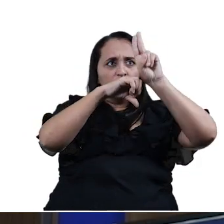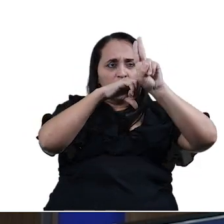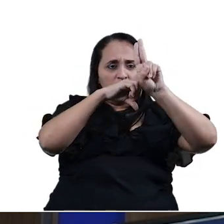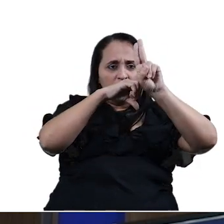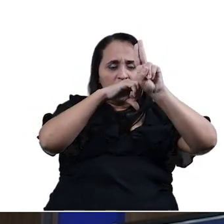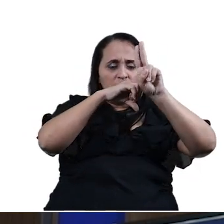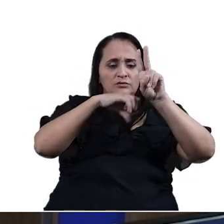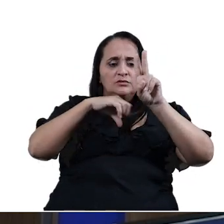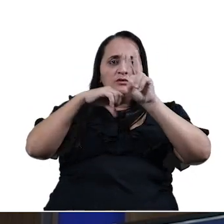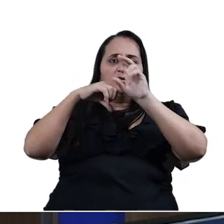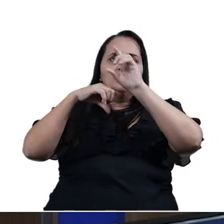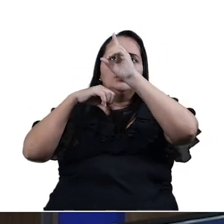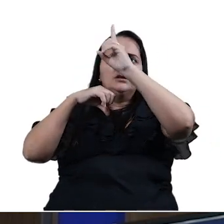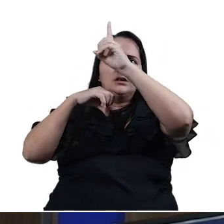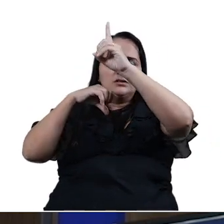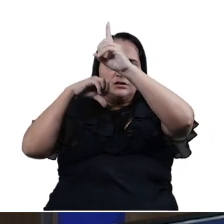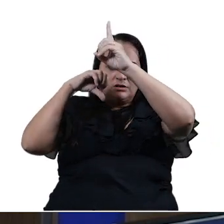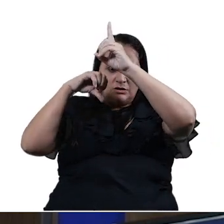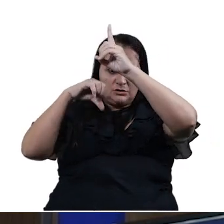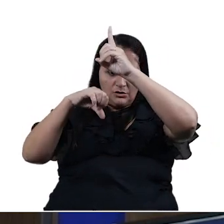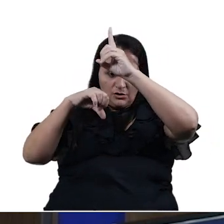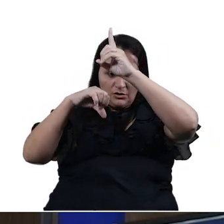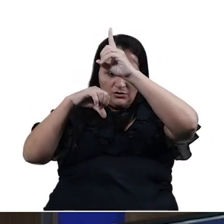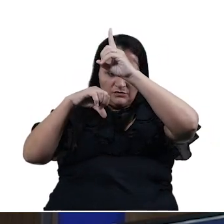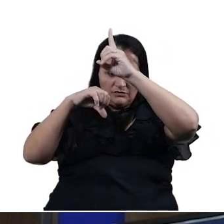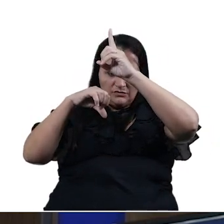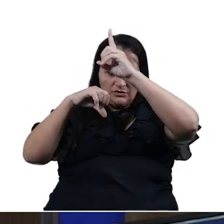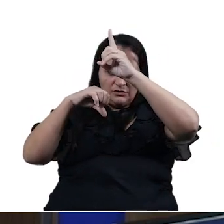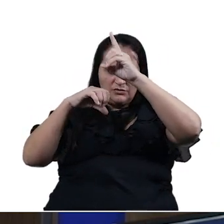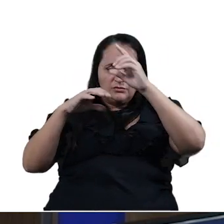unidades e 9 dezenas.